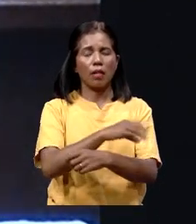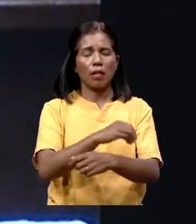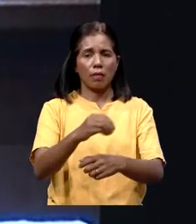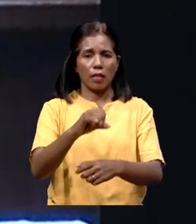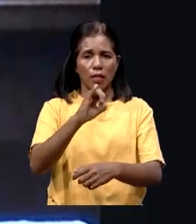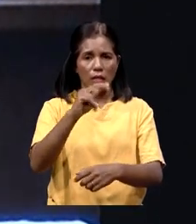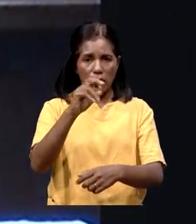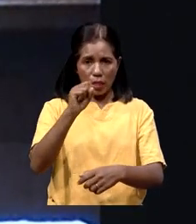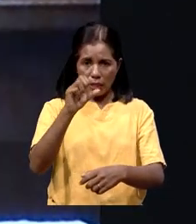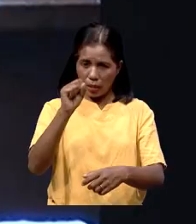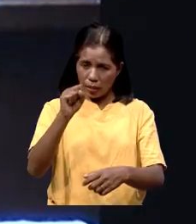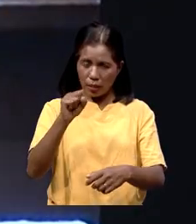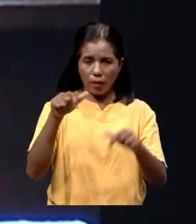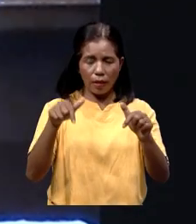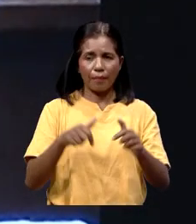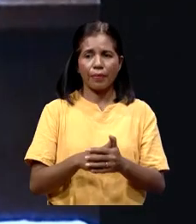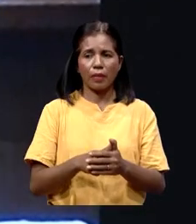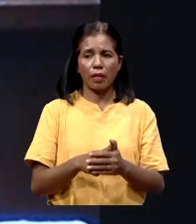né?